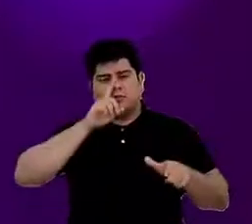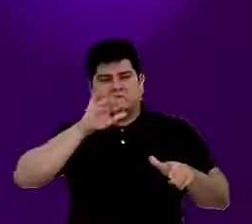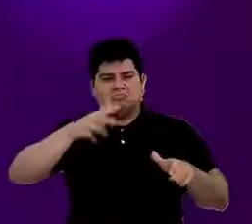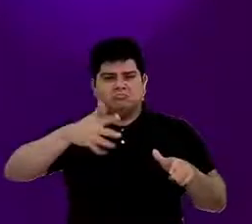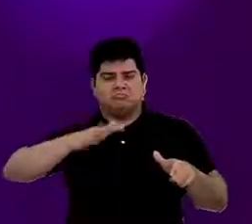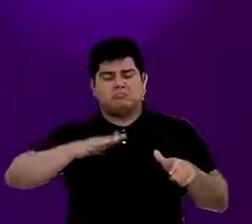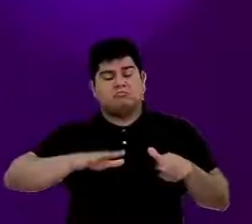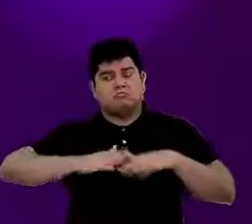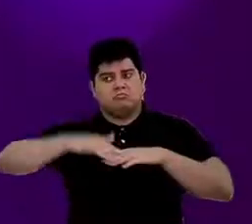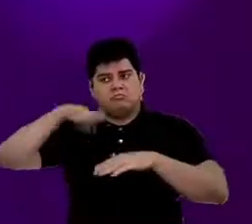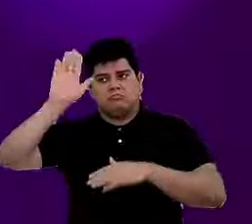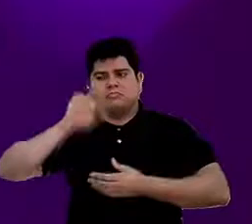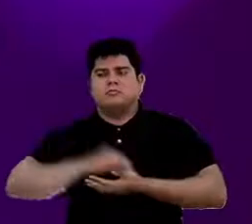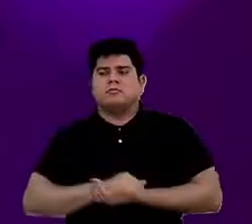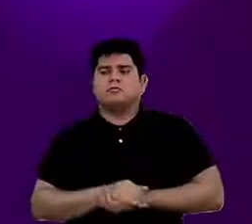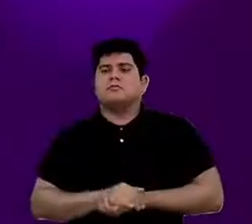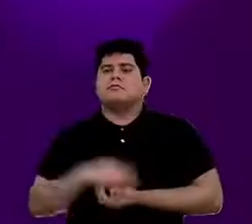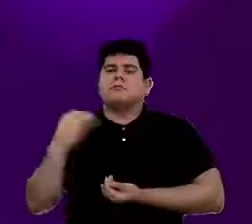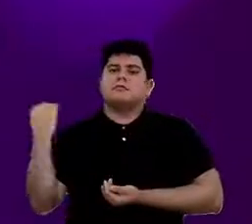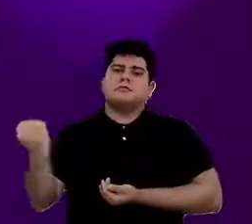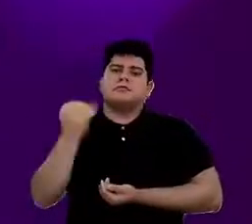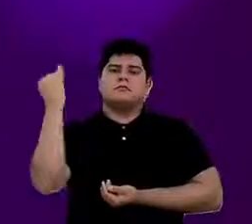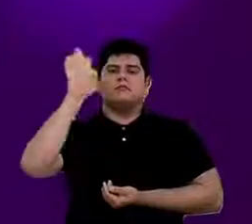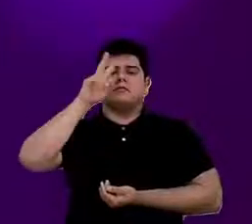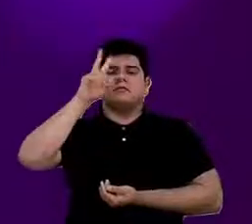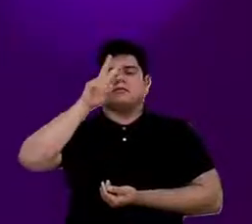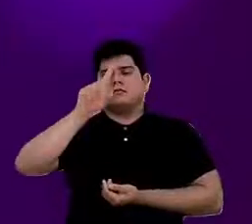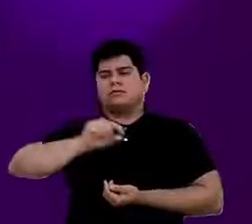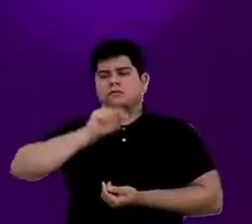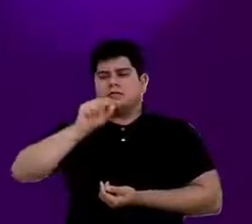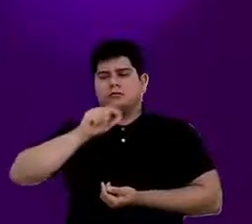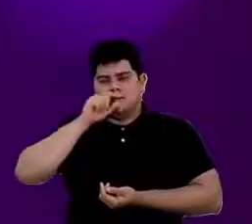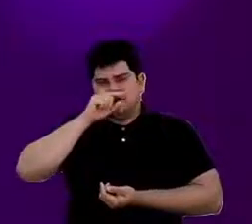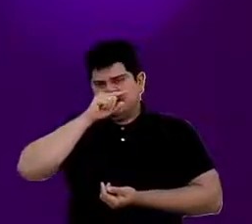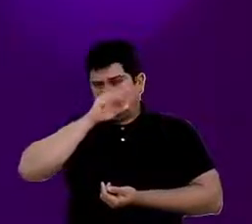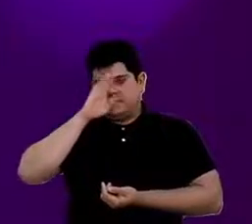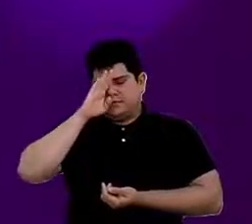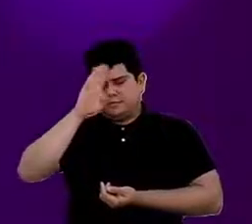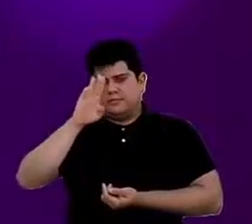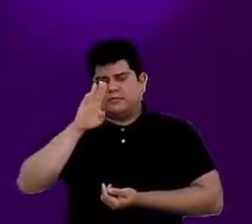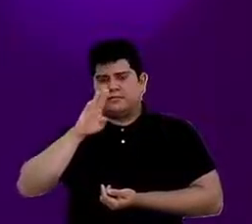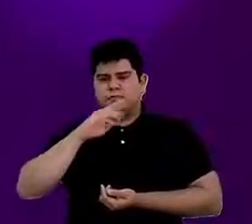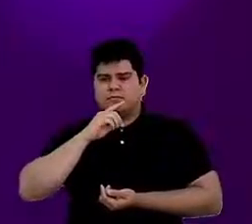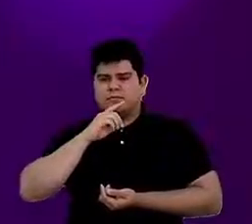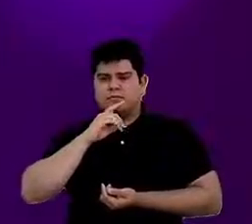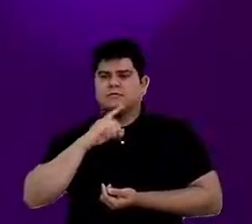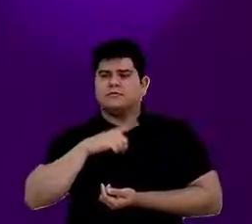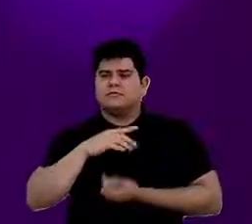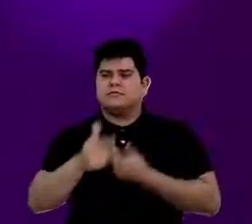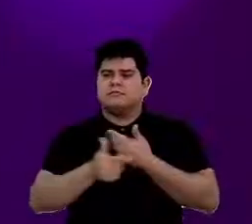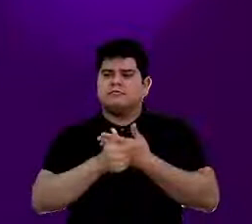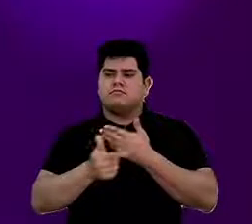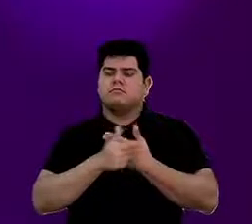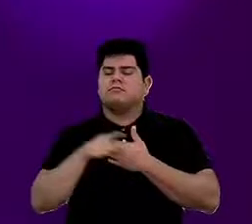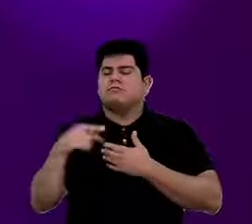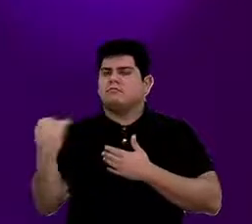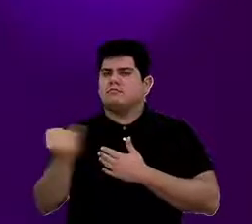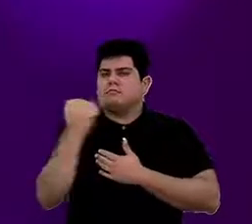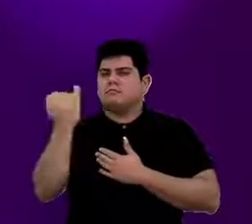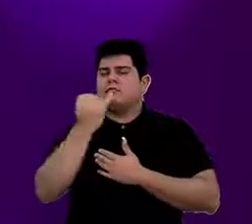a alto. É importante a gente lembrar também que, principalmente a angio-TC de coronária, tem um papel importante